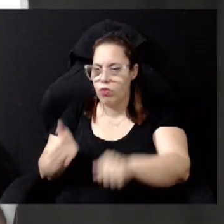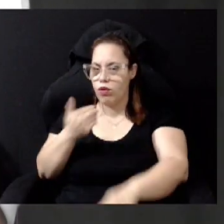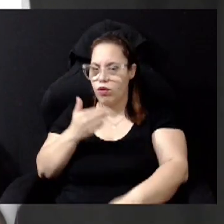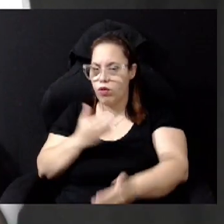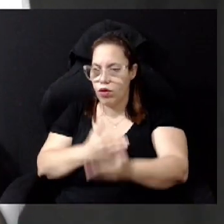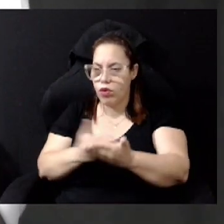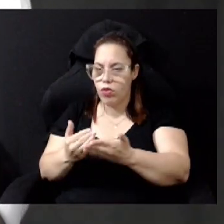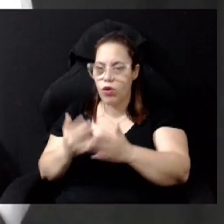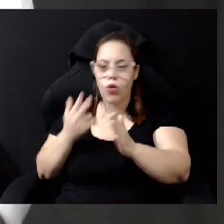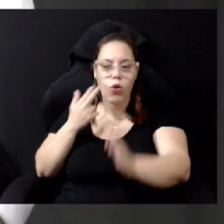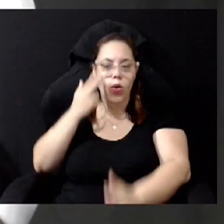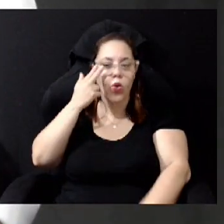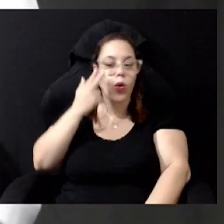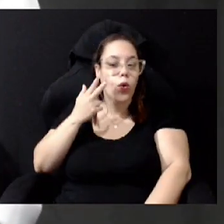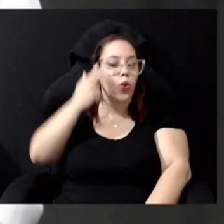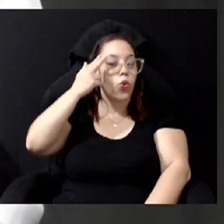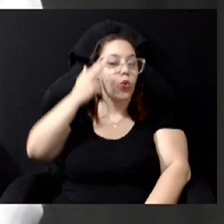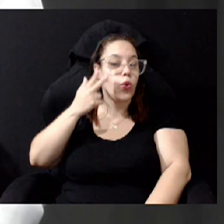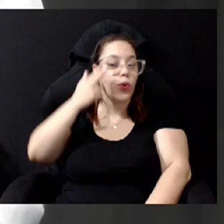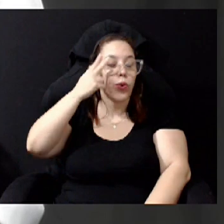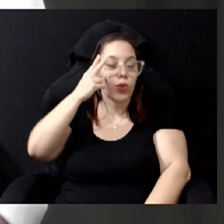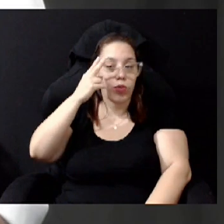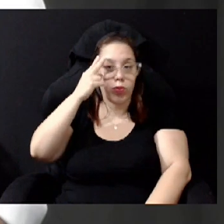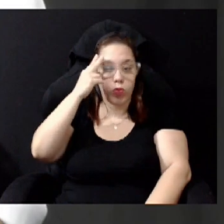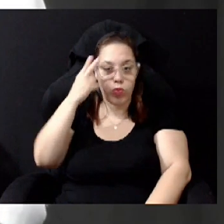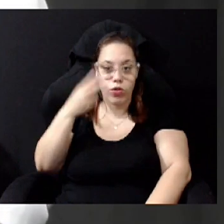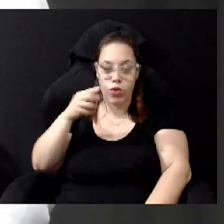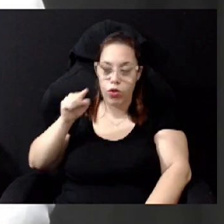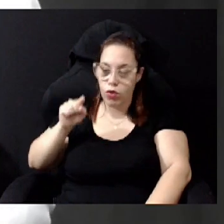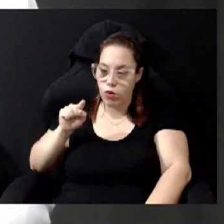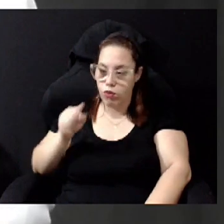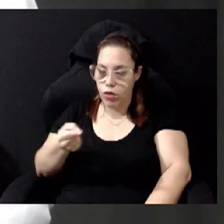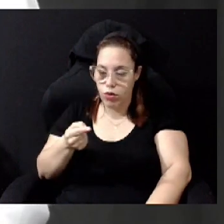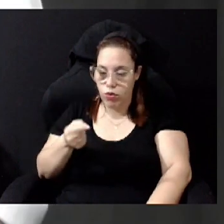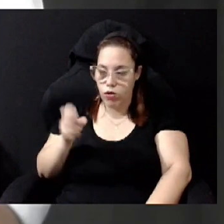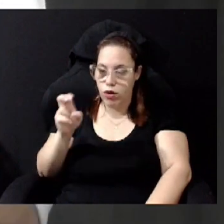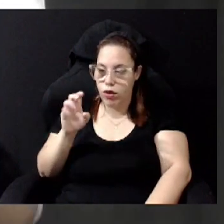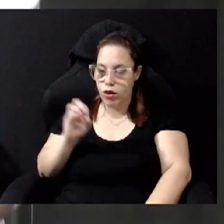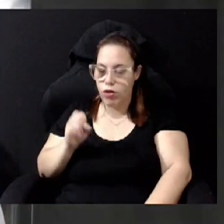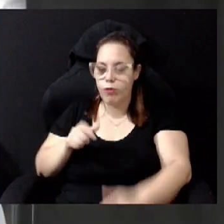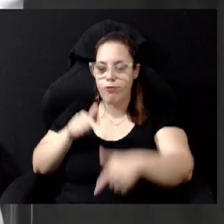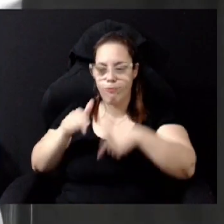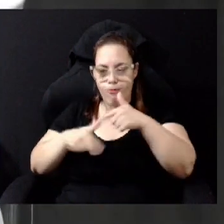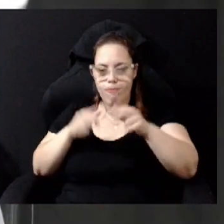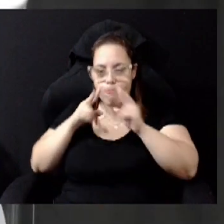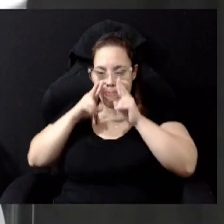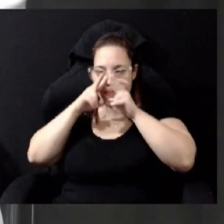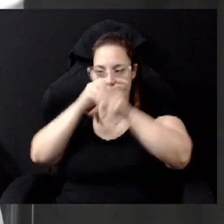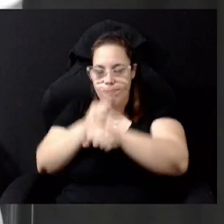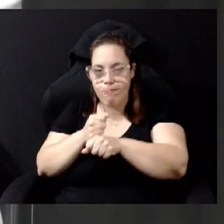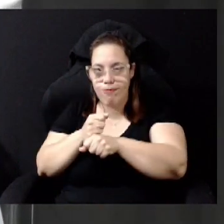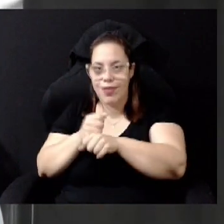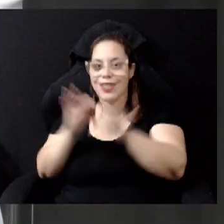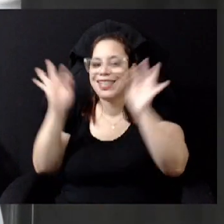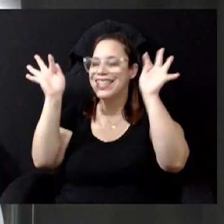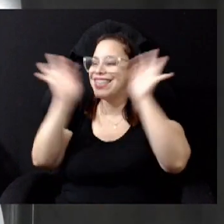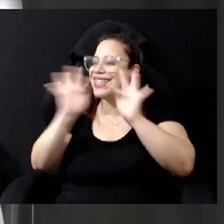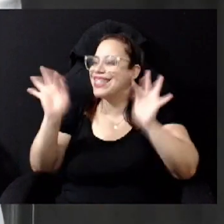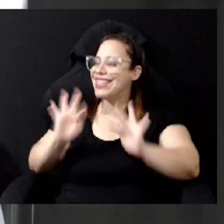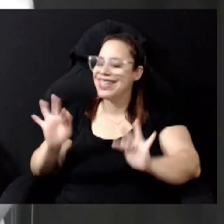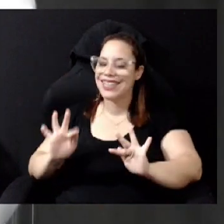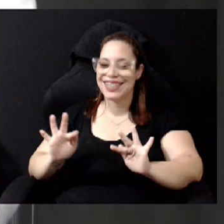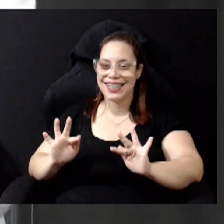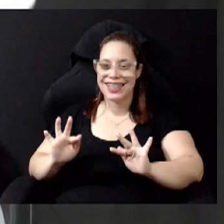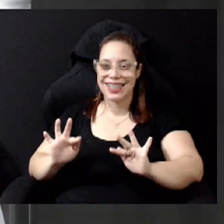cirurgias, mas a quantidade eram 2.500 cirurgias. Então nós trabalhamos firmes, estamos muito felizes porque é